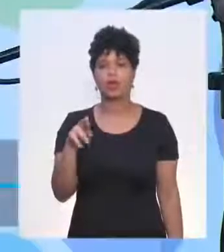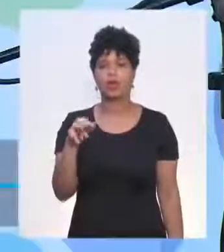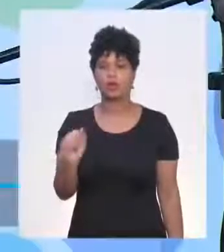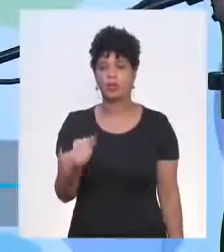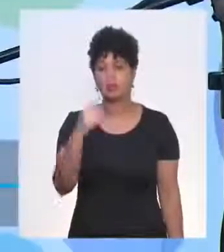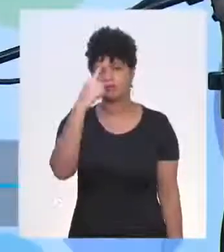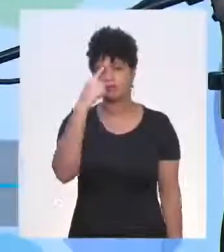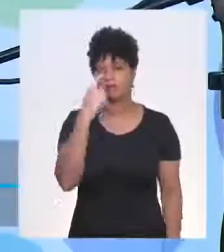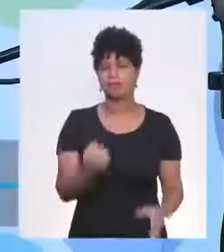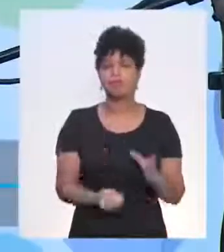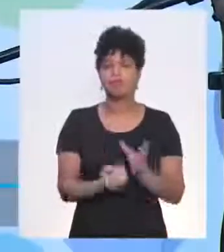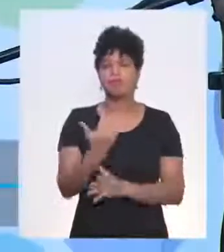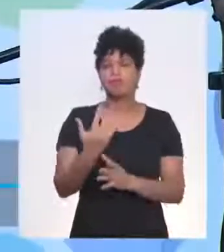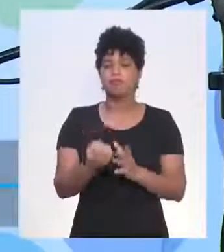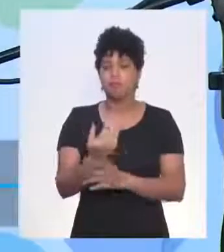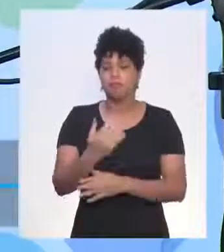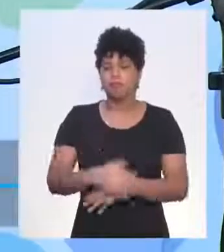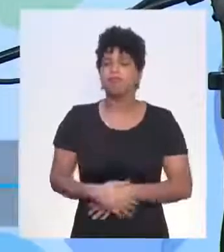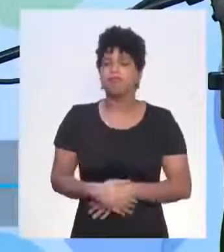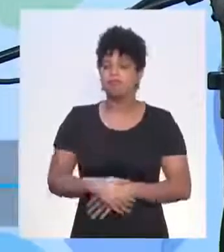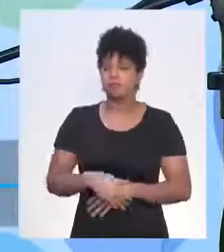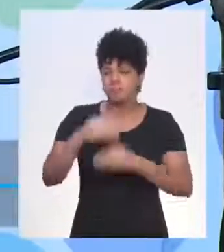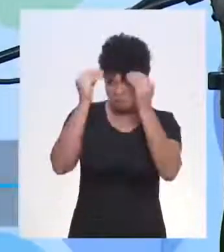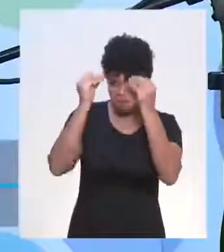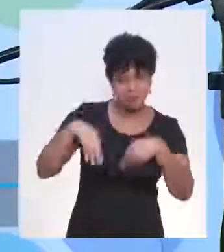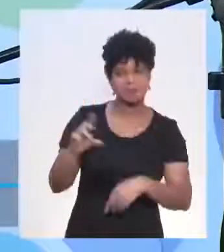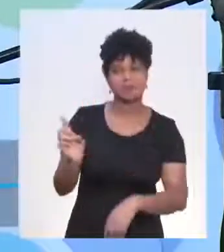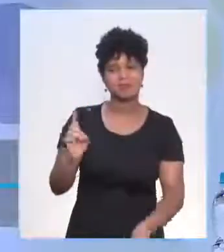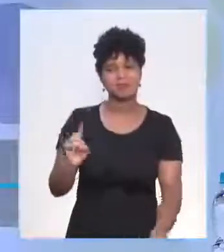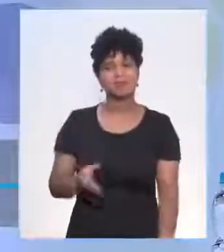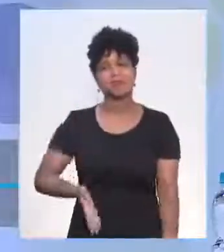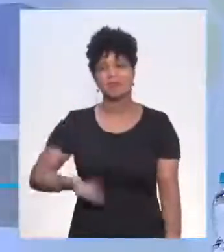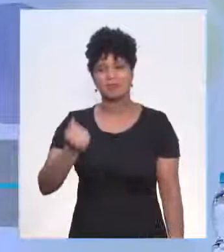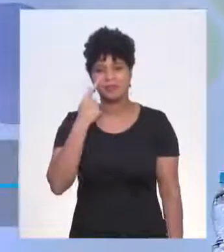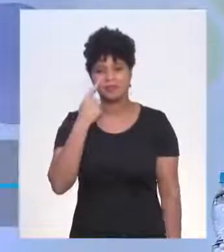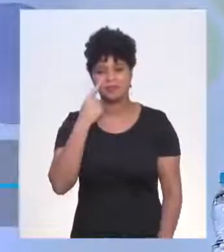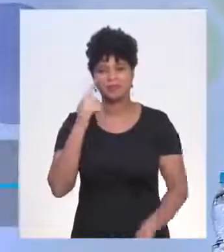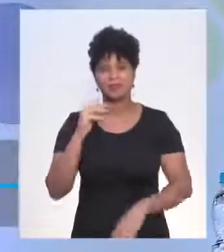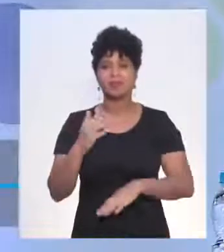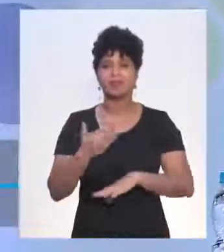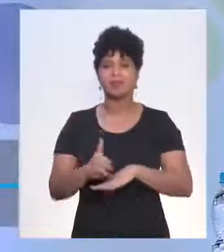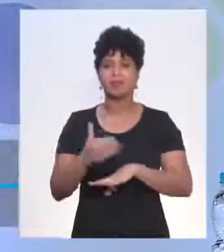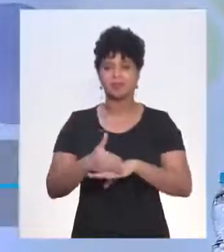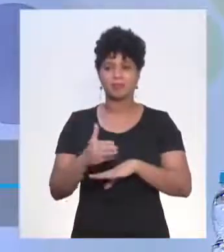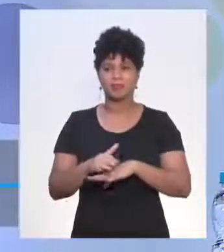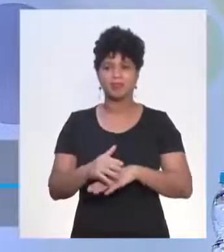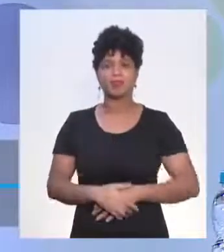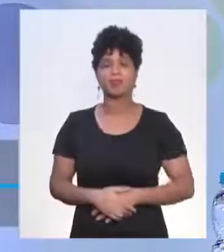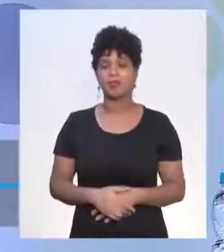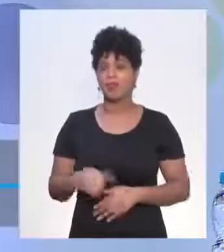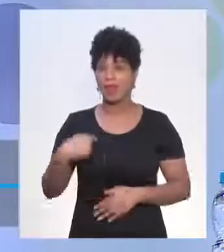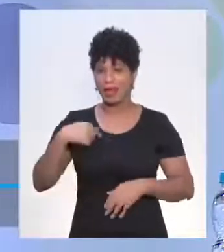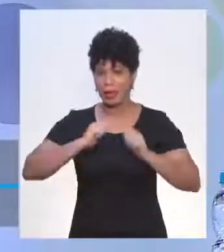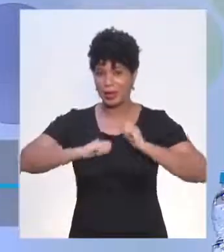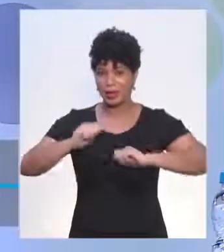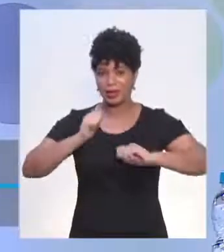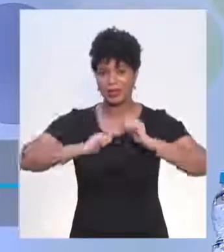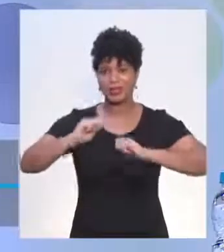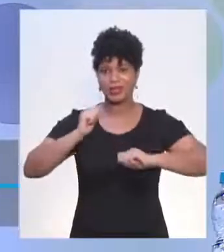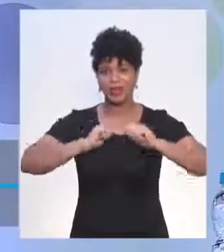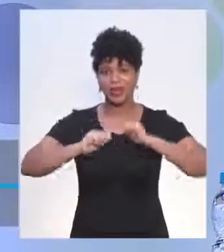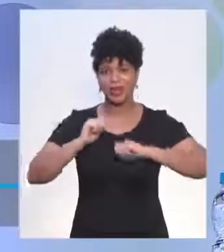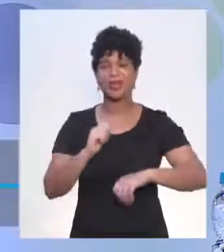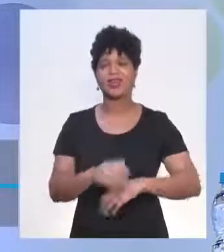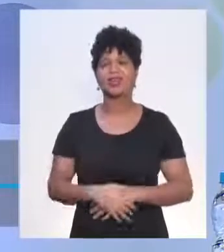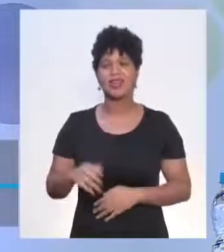improvisar é não deixar a peteca cair vamos fazer isso na prática Eu estou muito ansiosa para fazer na